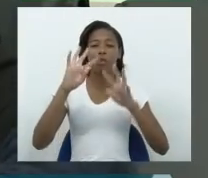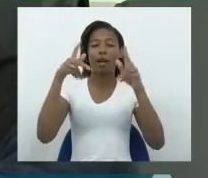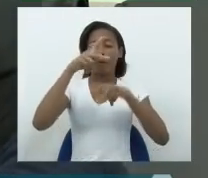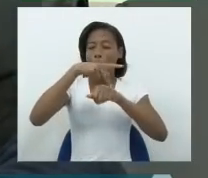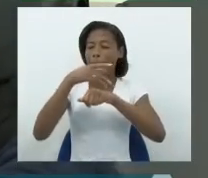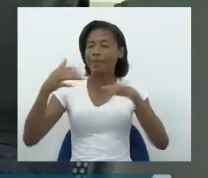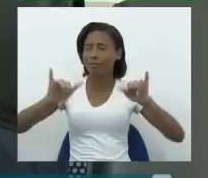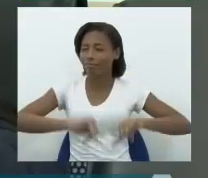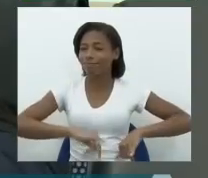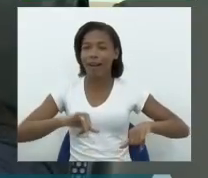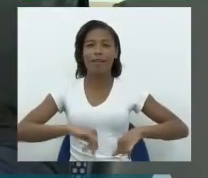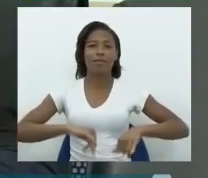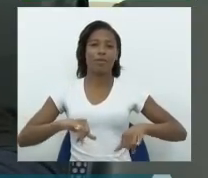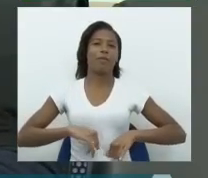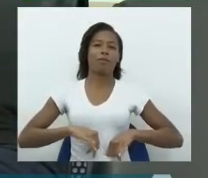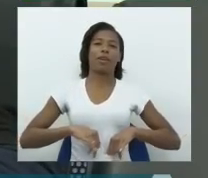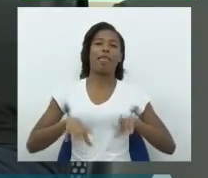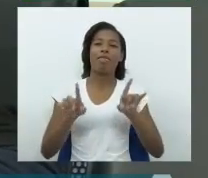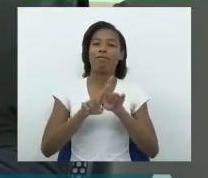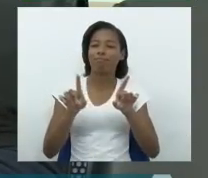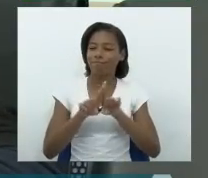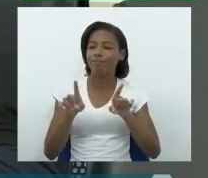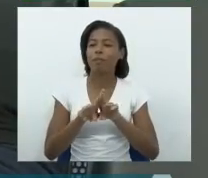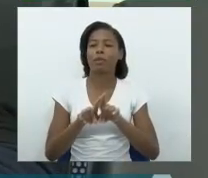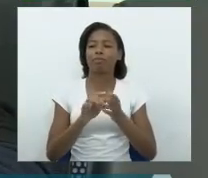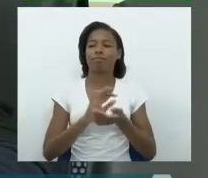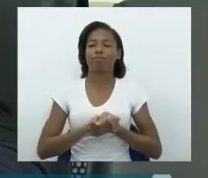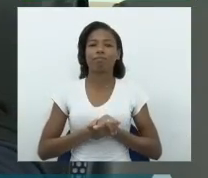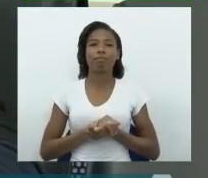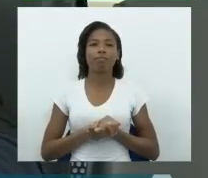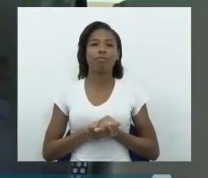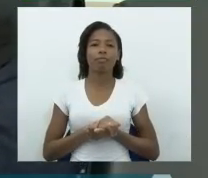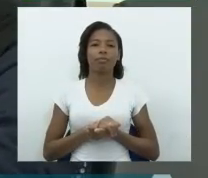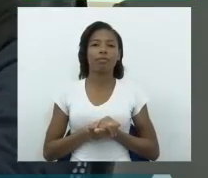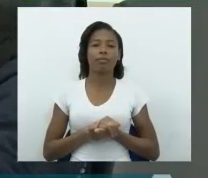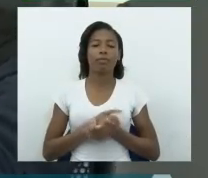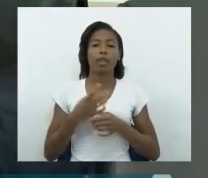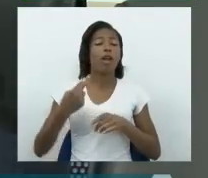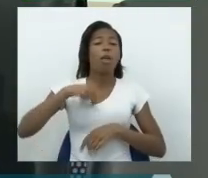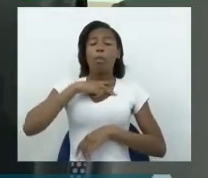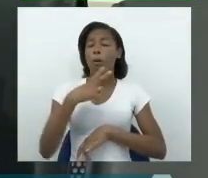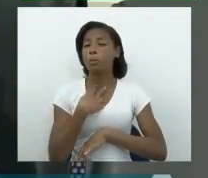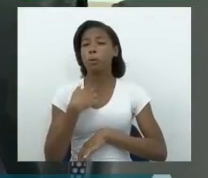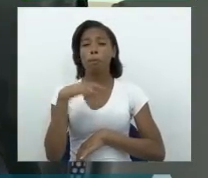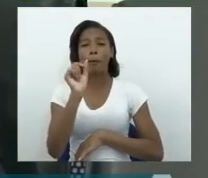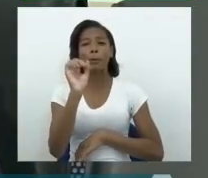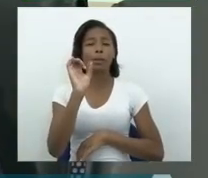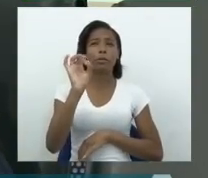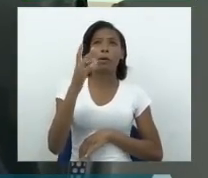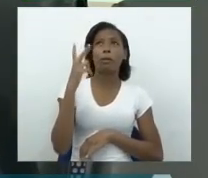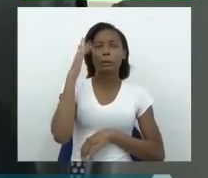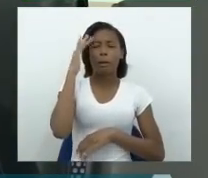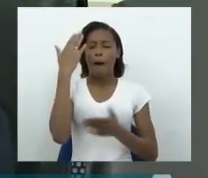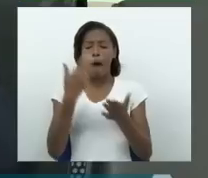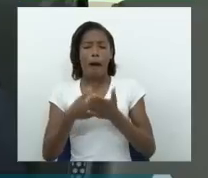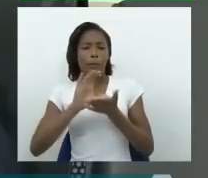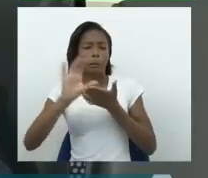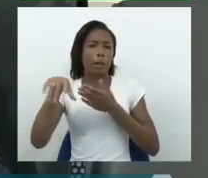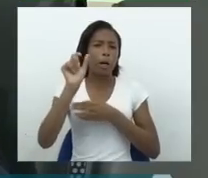está prestes a ter. Nós não podemos acreditar que as coisas